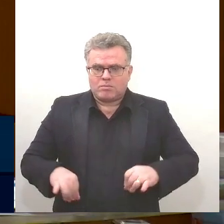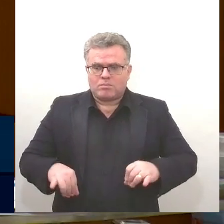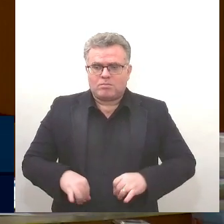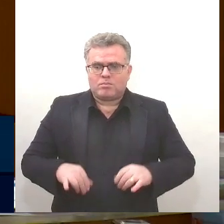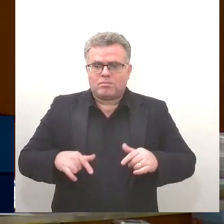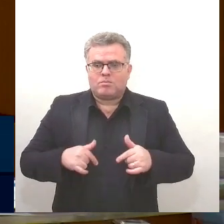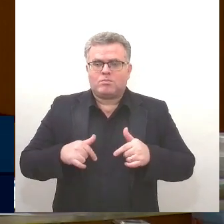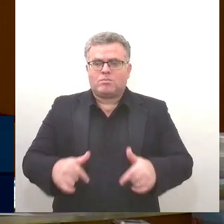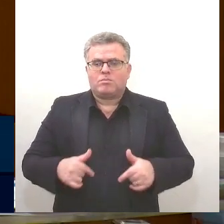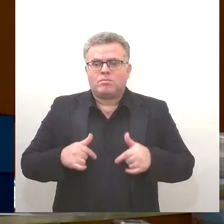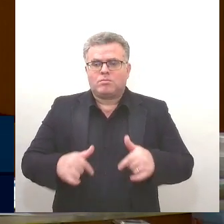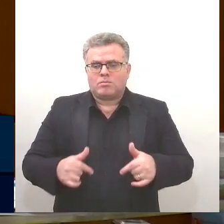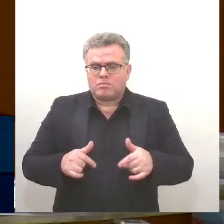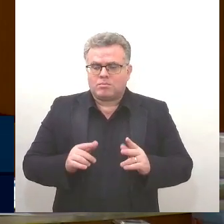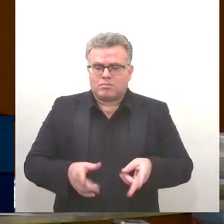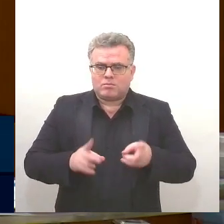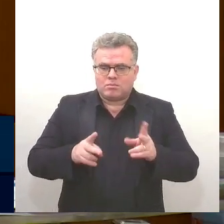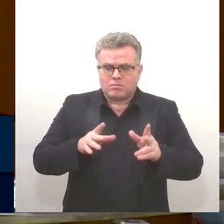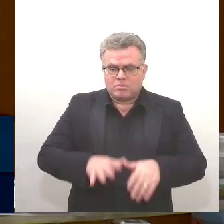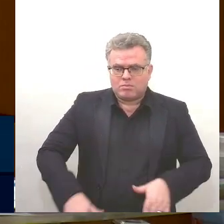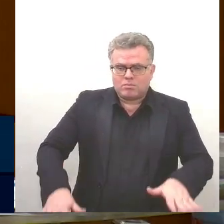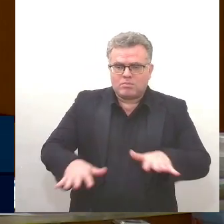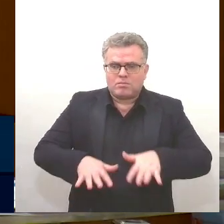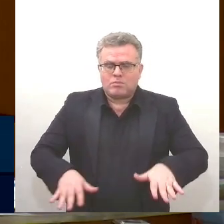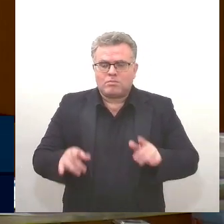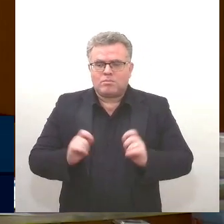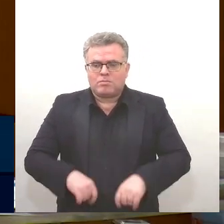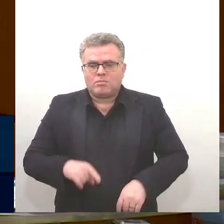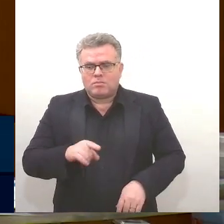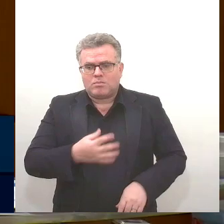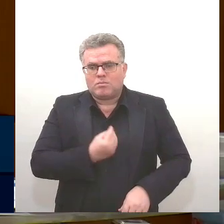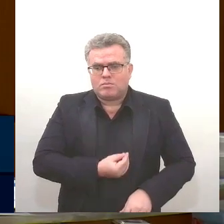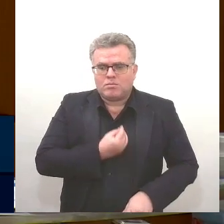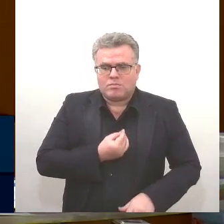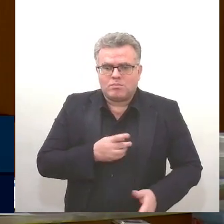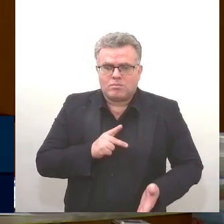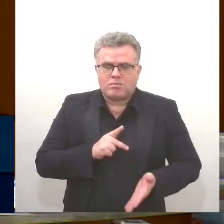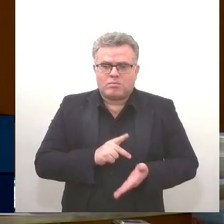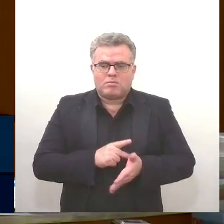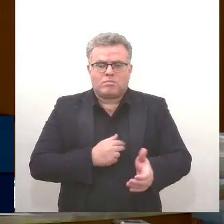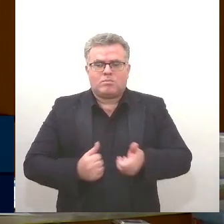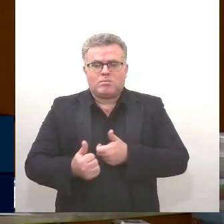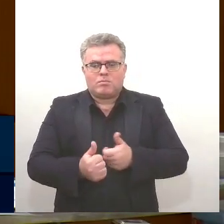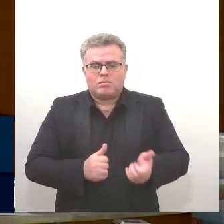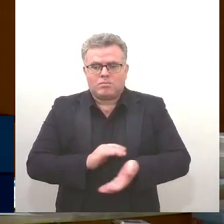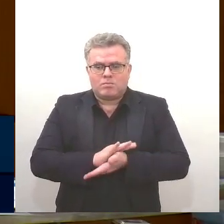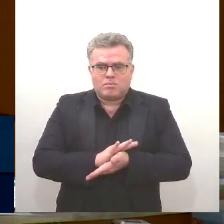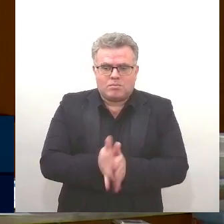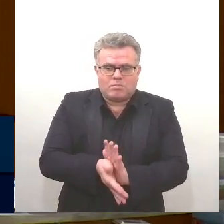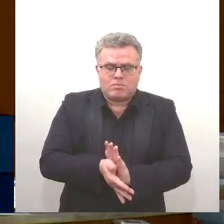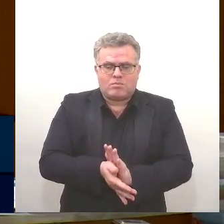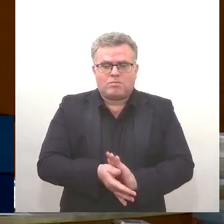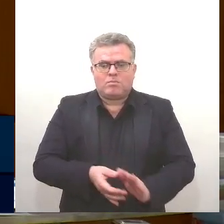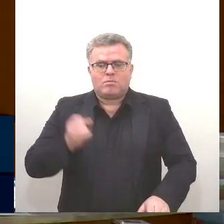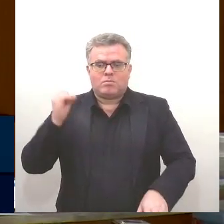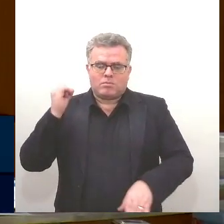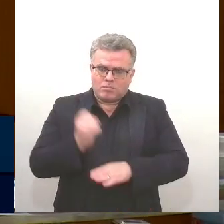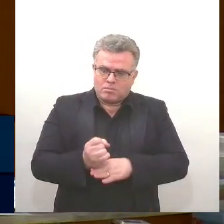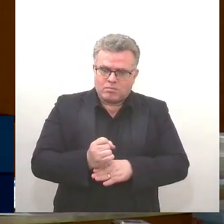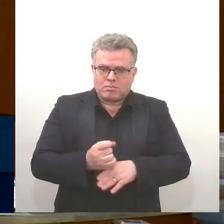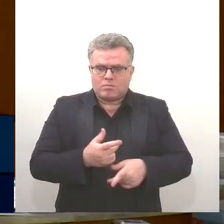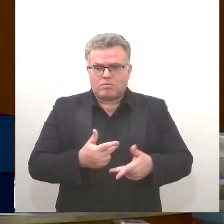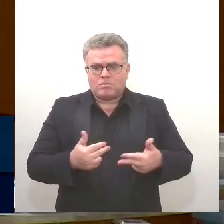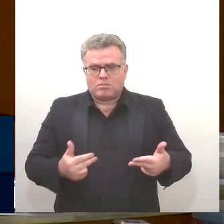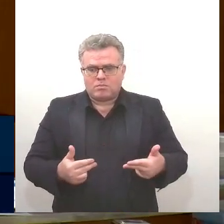o território onde eles foram perseguidos deimos né E tiveram não só o